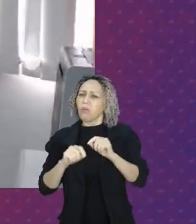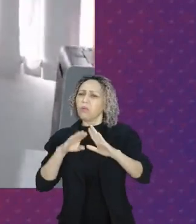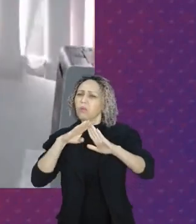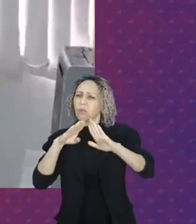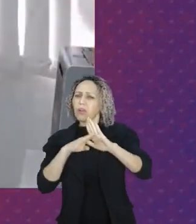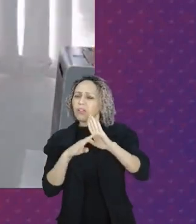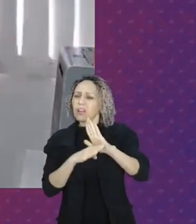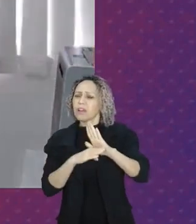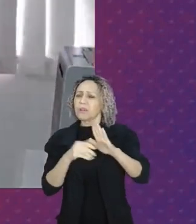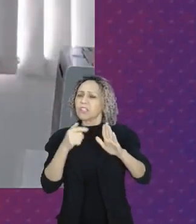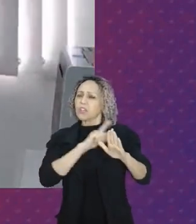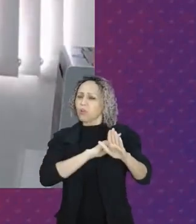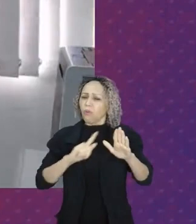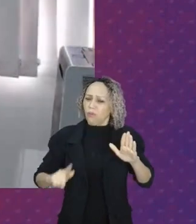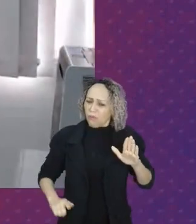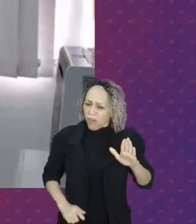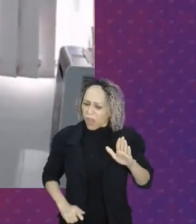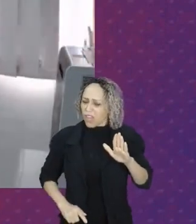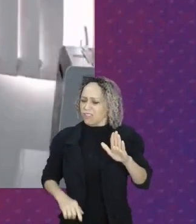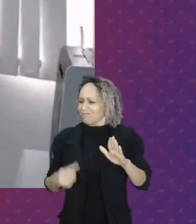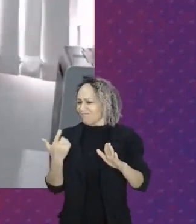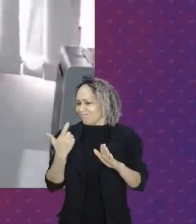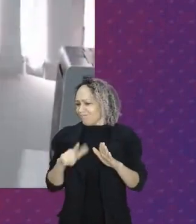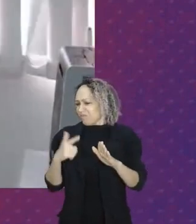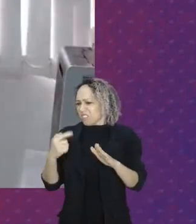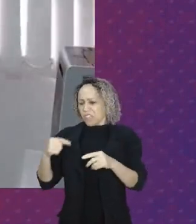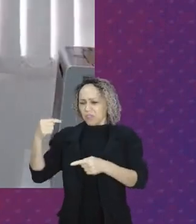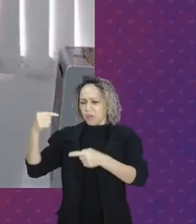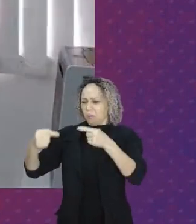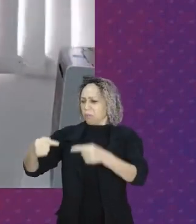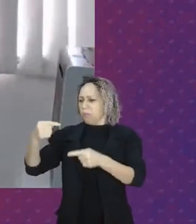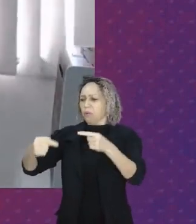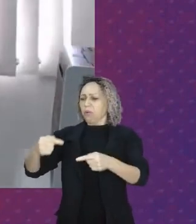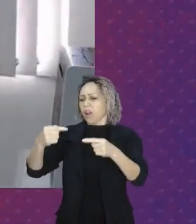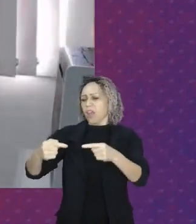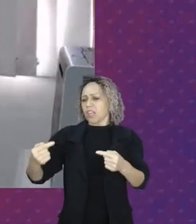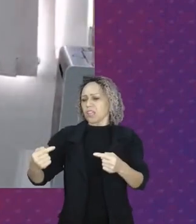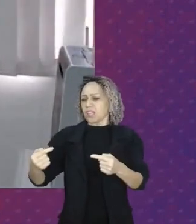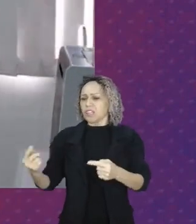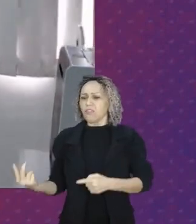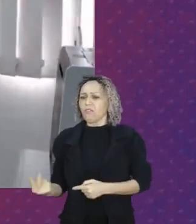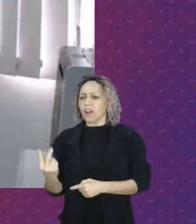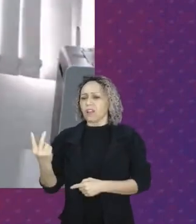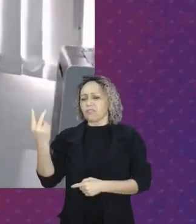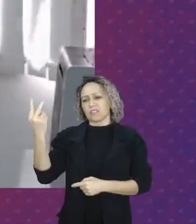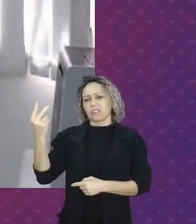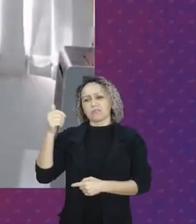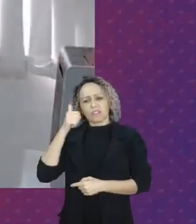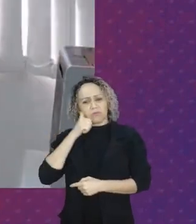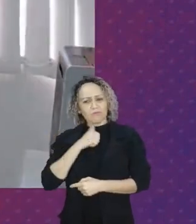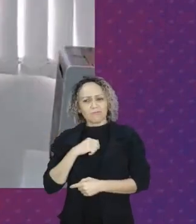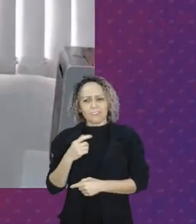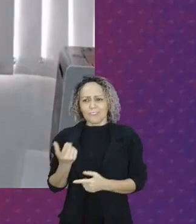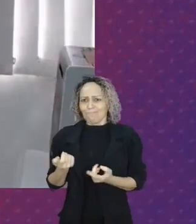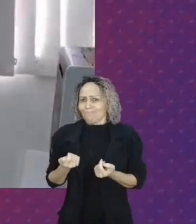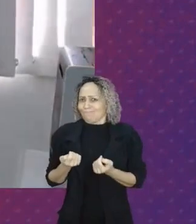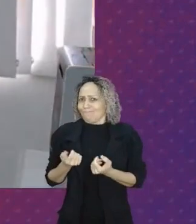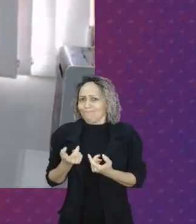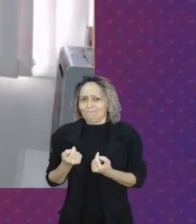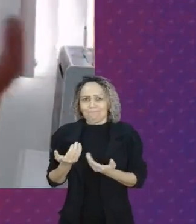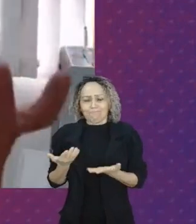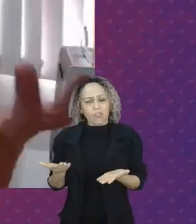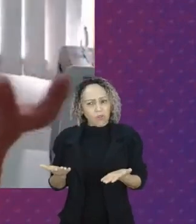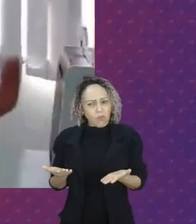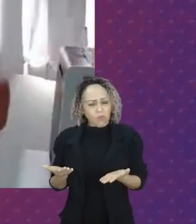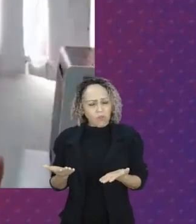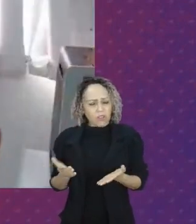governo, políticas de valorização e de protagonismo da mulher. Isso não foi o suficiente, por exemplo,